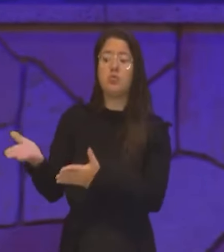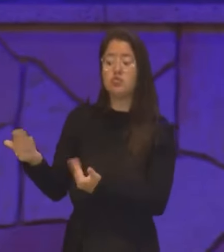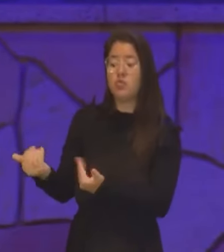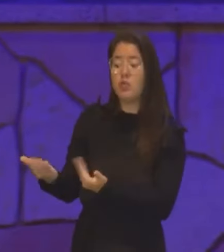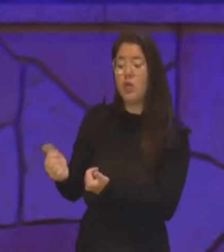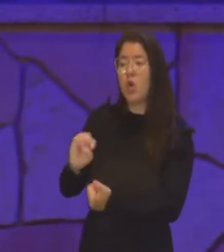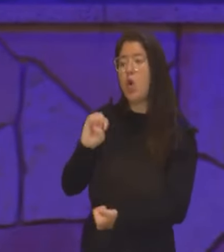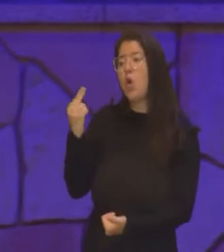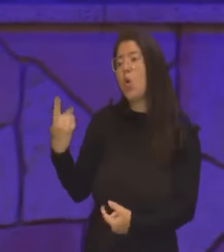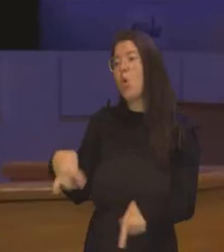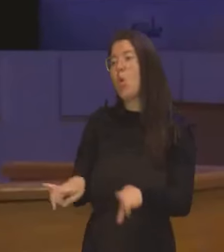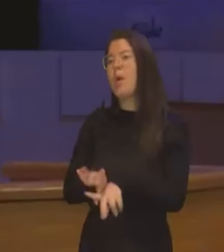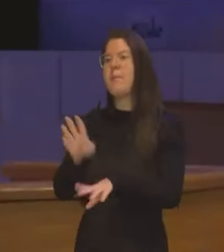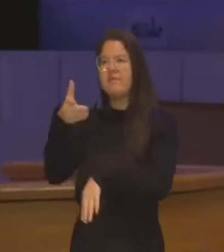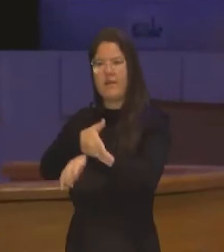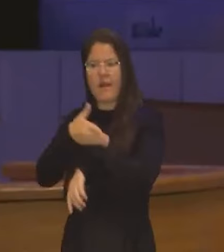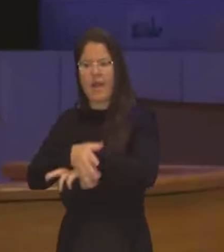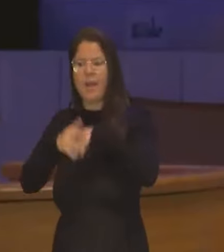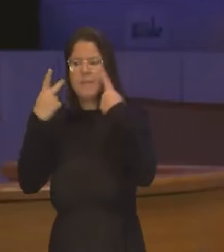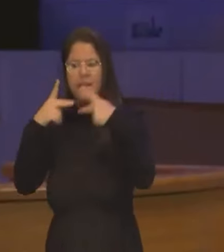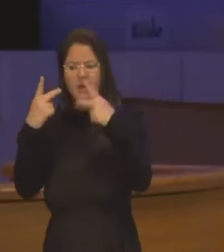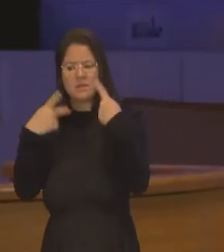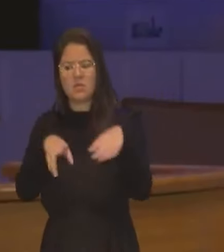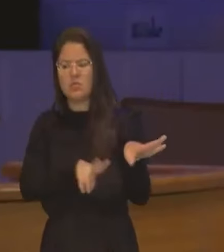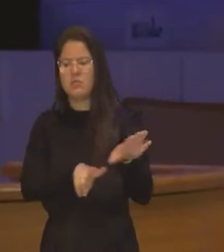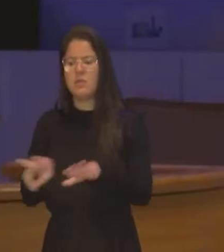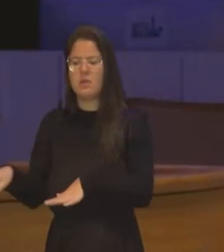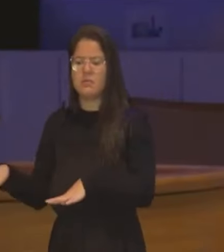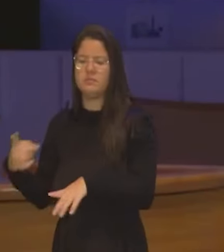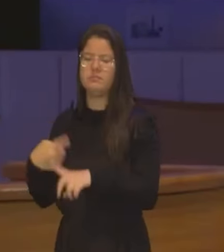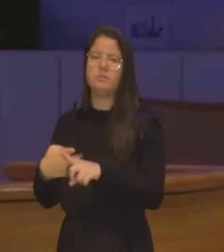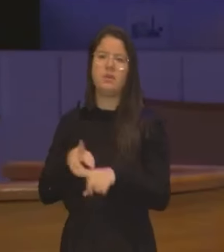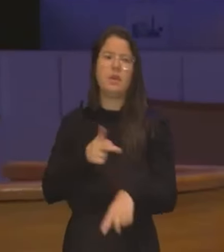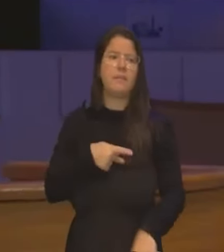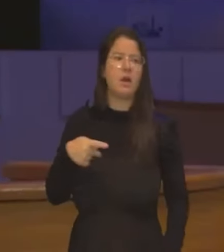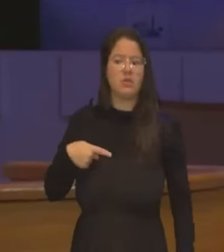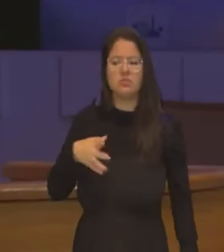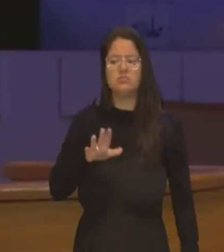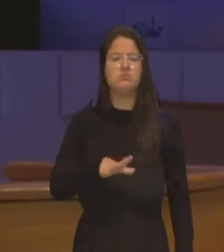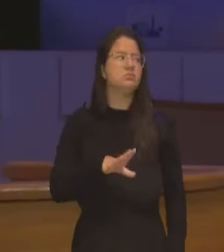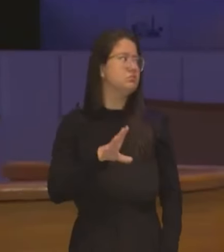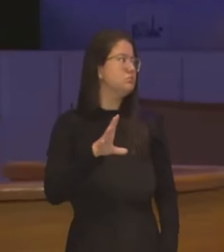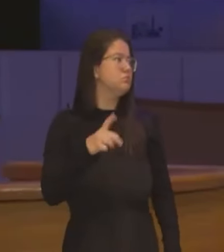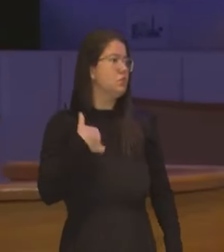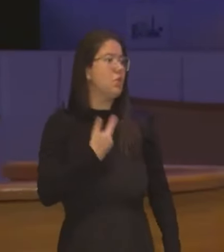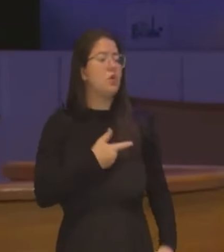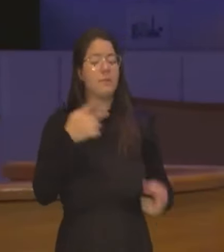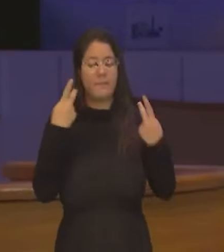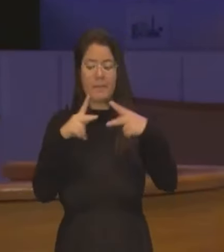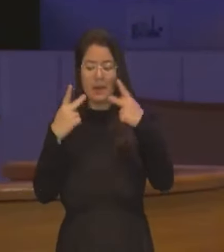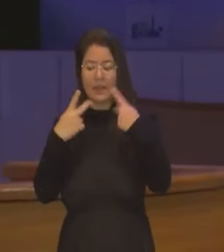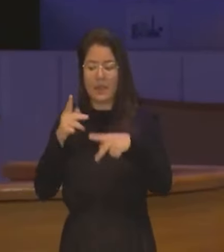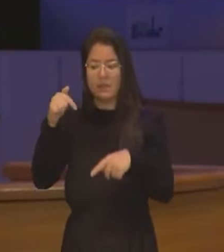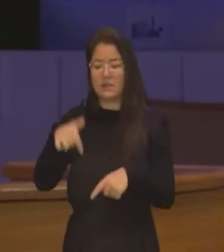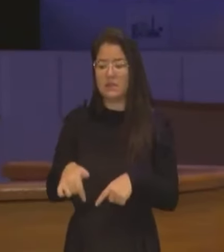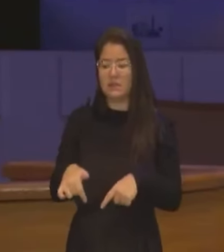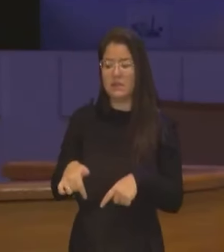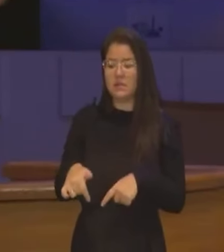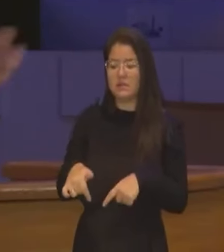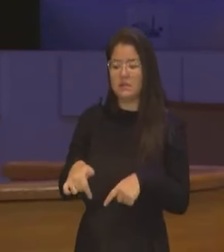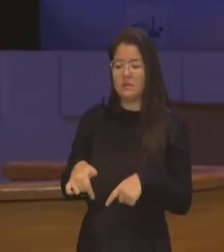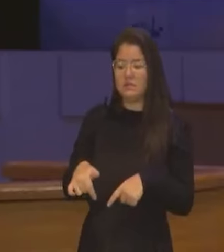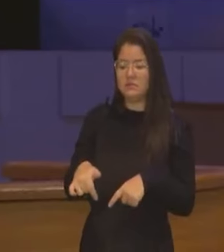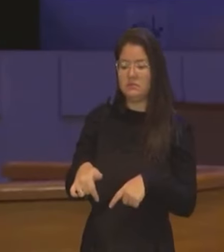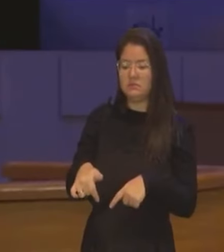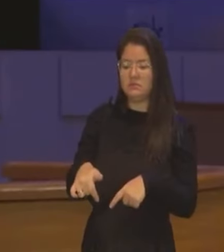ou mesmo em pregações durante a semana, porque, pastor Davi, existe uma grande concorrência. A gente prega aqui e as pessoas ouvem pregações